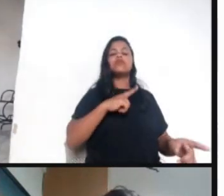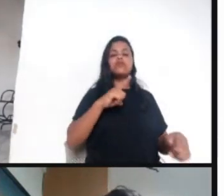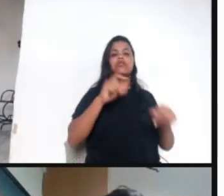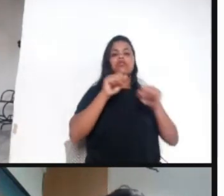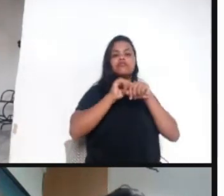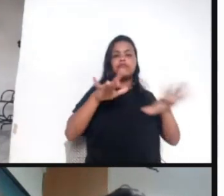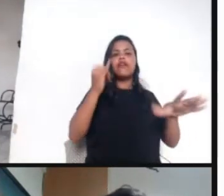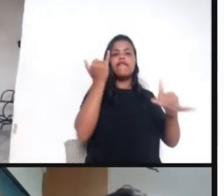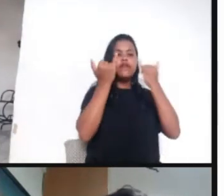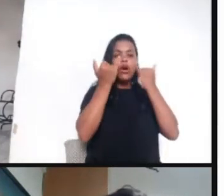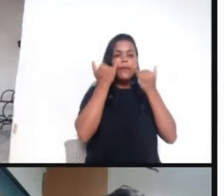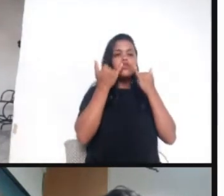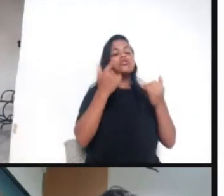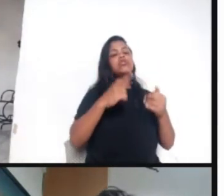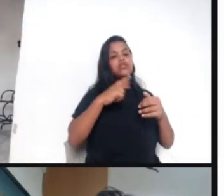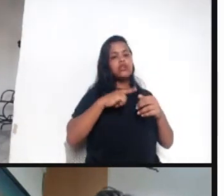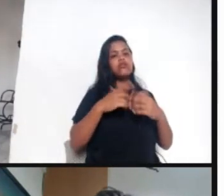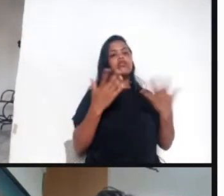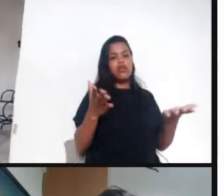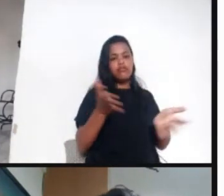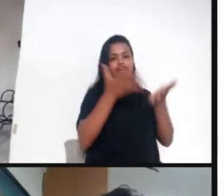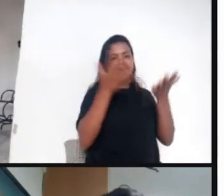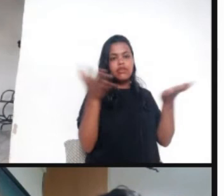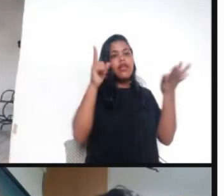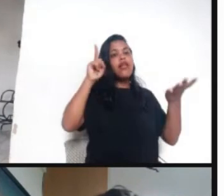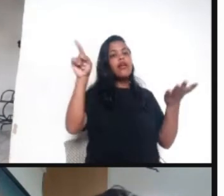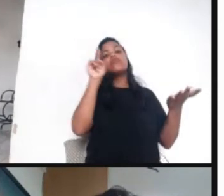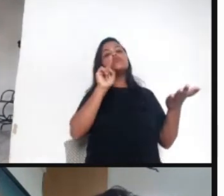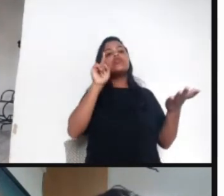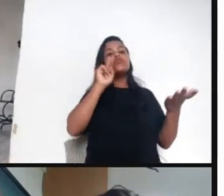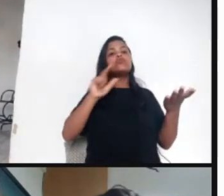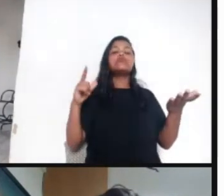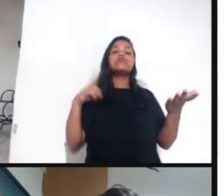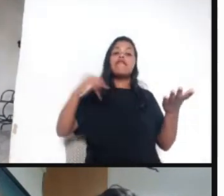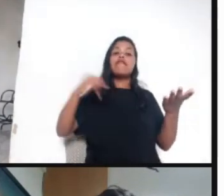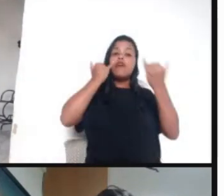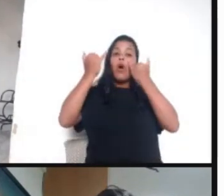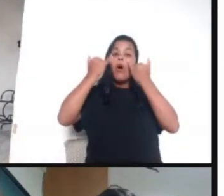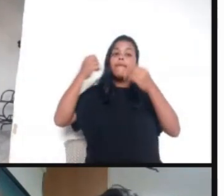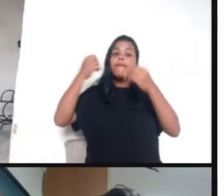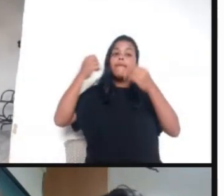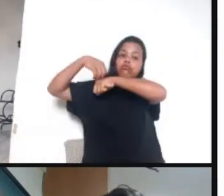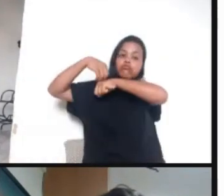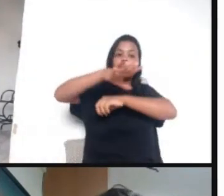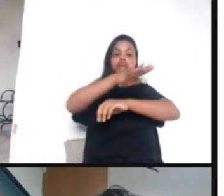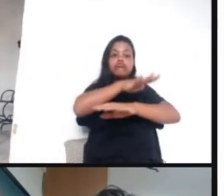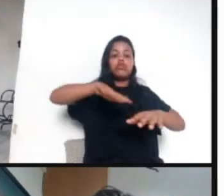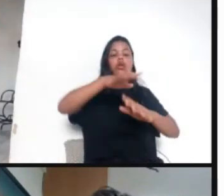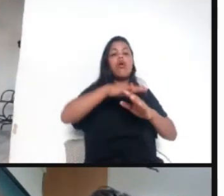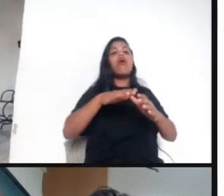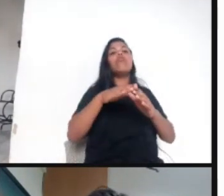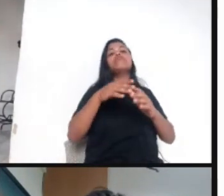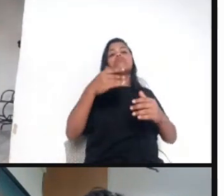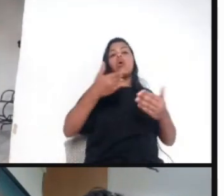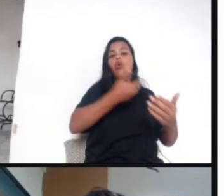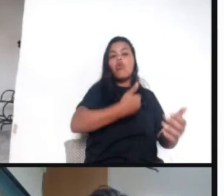informações que foram promovidas lá nos Estados Unidos. Então, a gente tem um alinhamento político, ideológico, com o governo brasileiro, com o governo estadunidense.